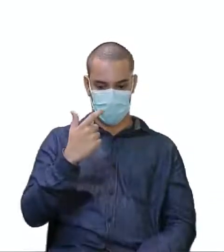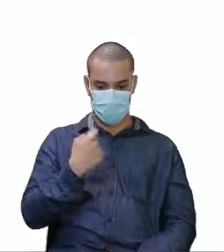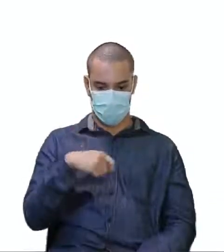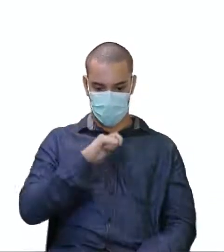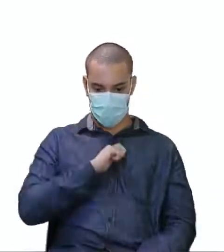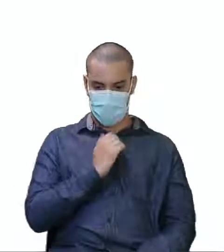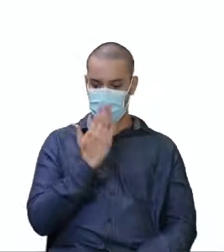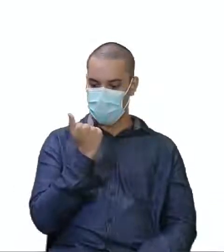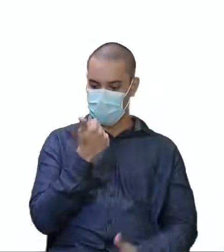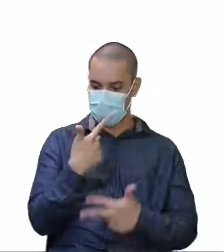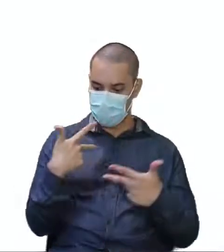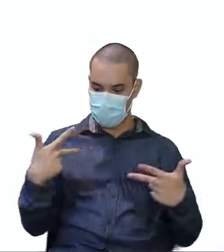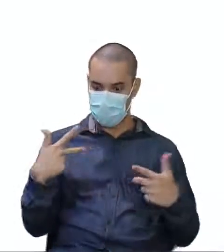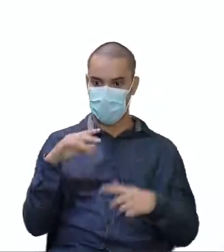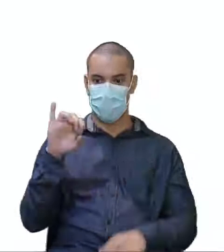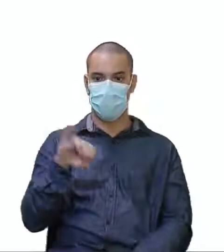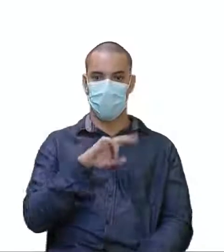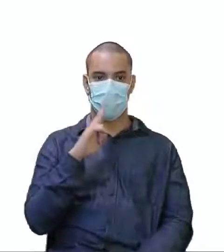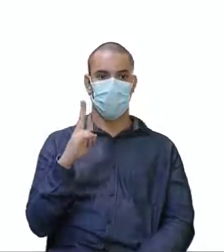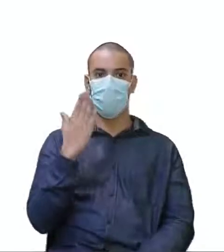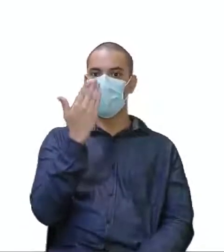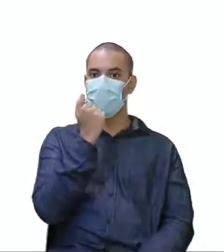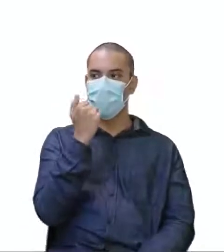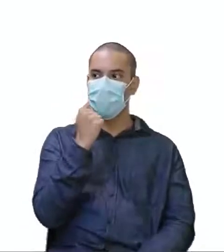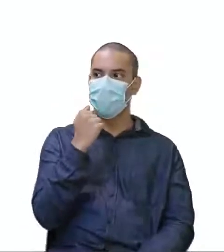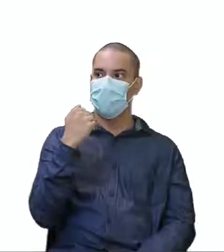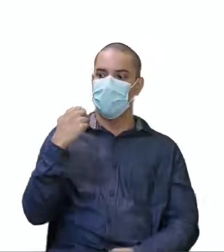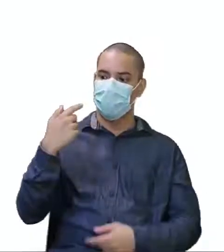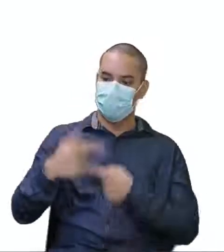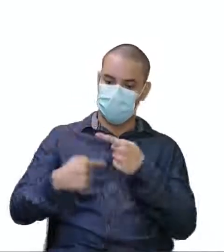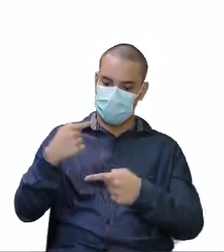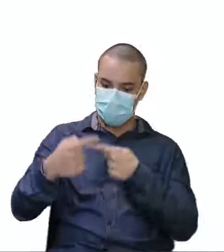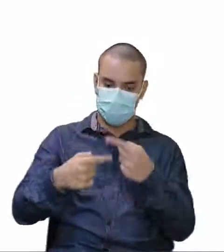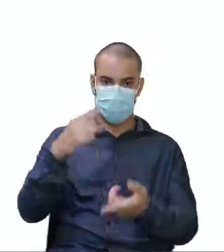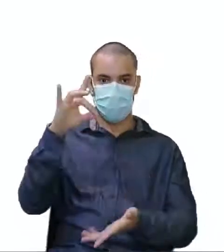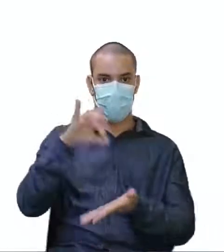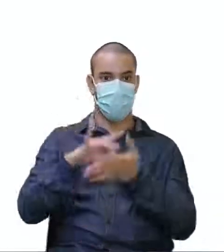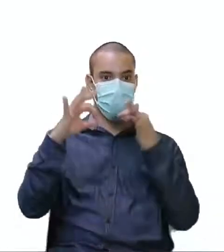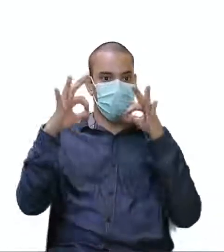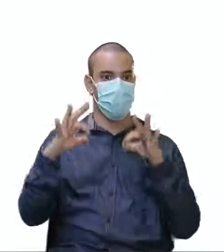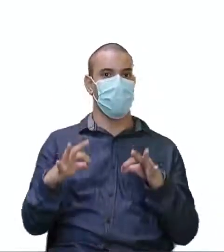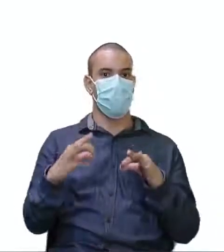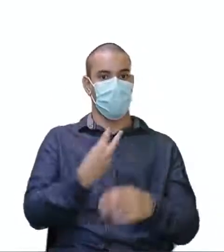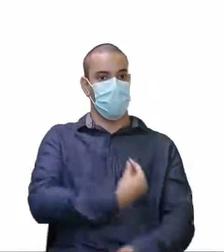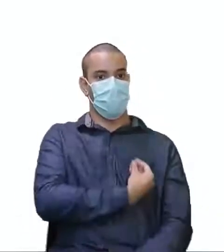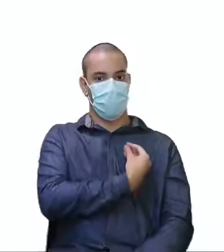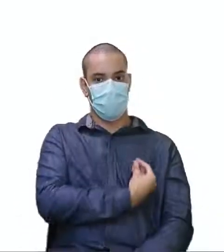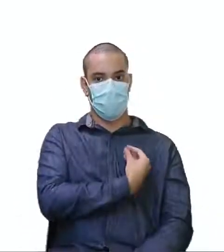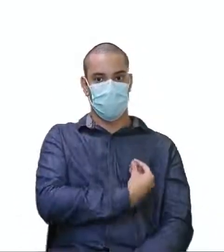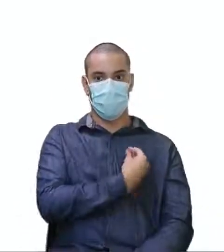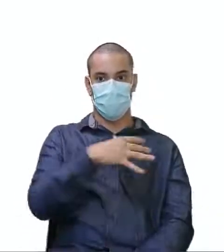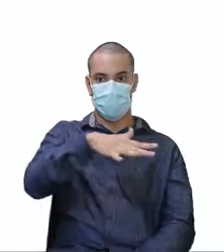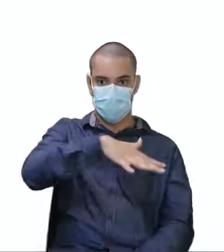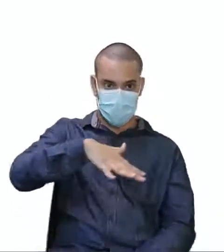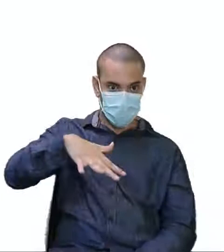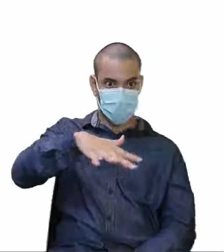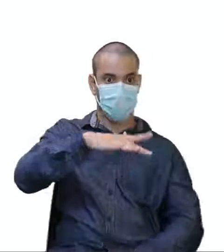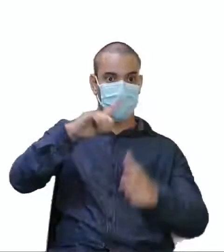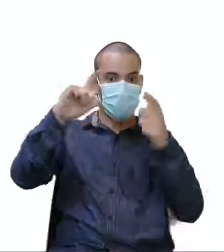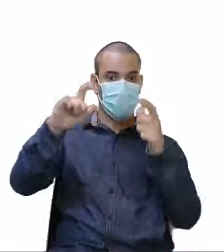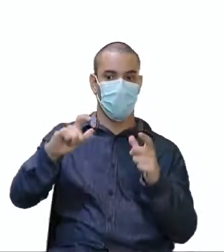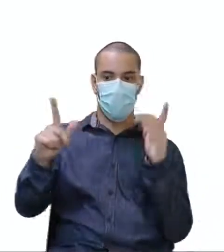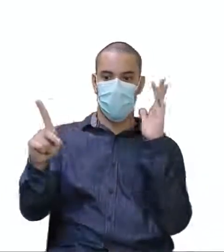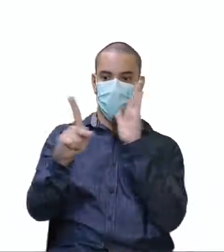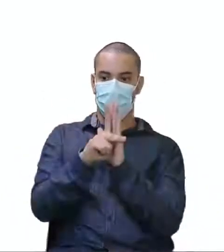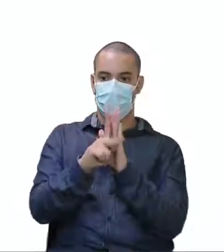outro indivíduo, ou ele se alimentar, ele regular um determinado ser vivo que vive nesse local.